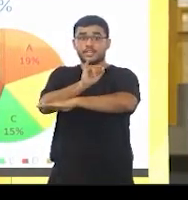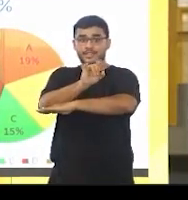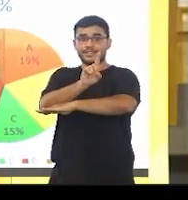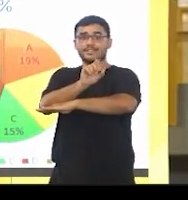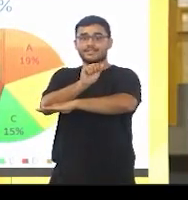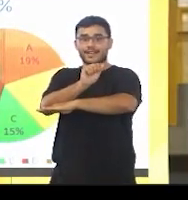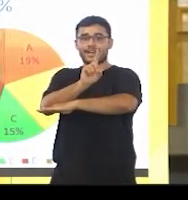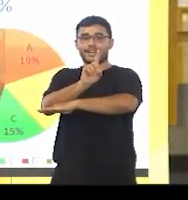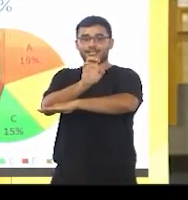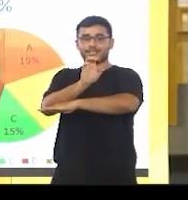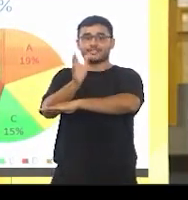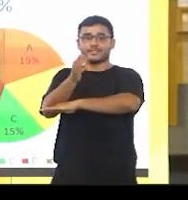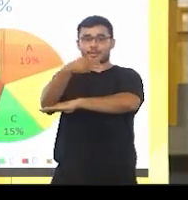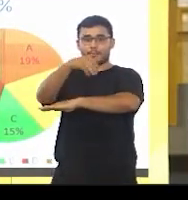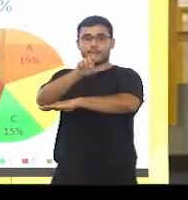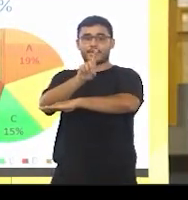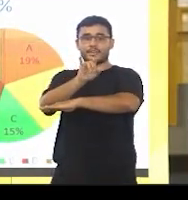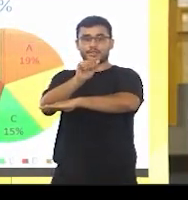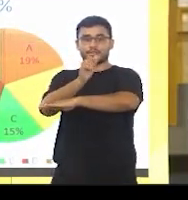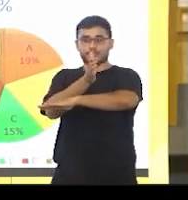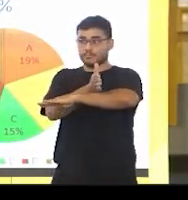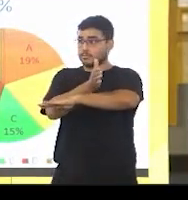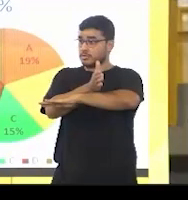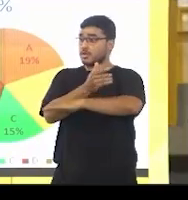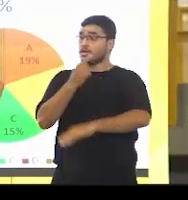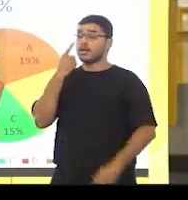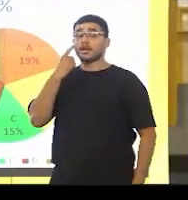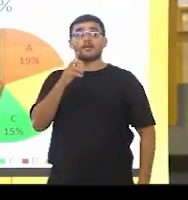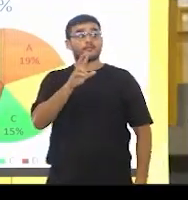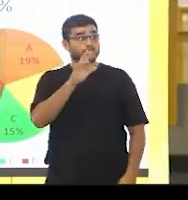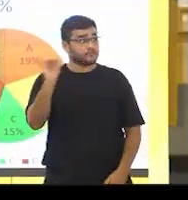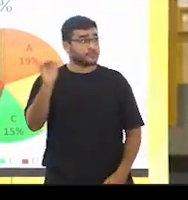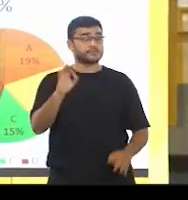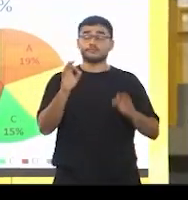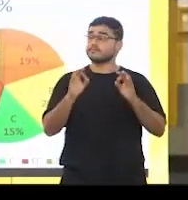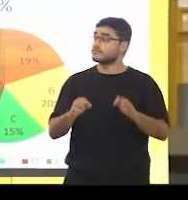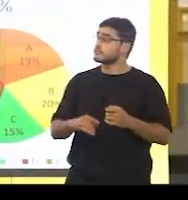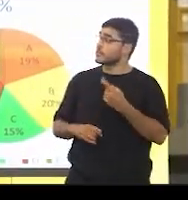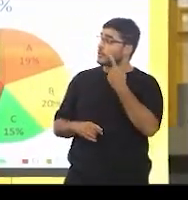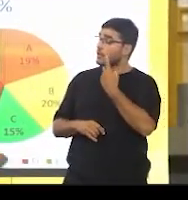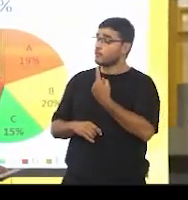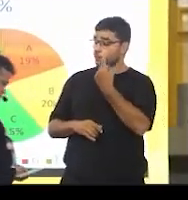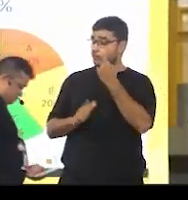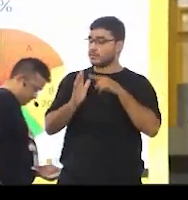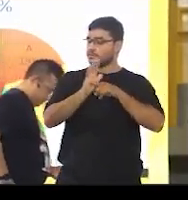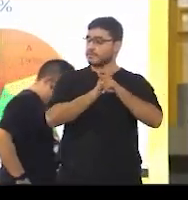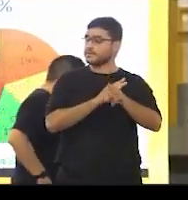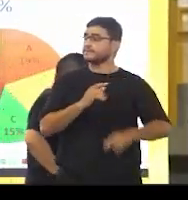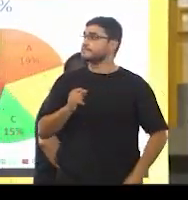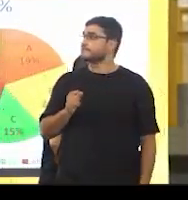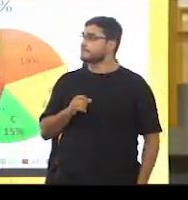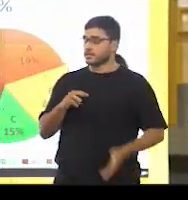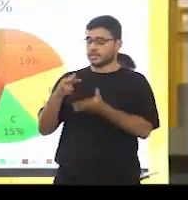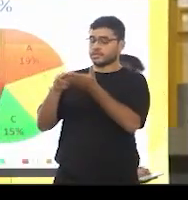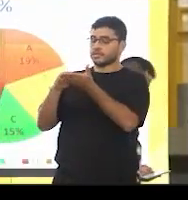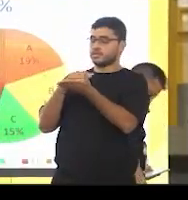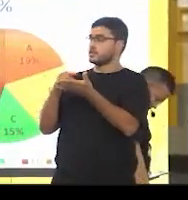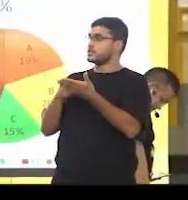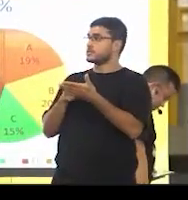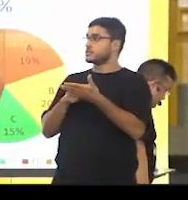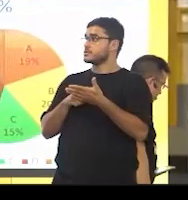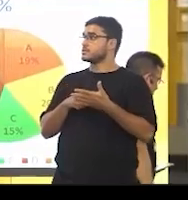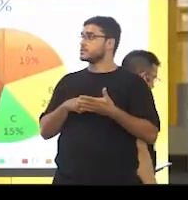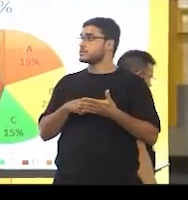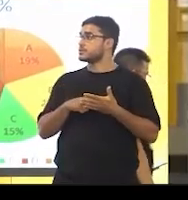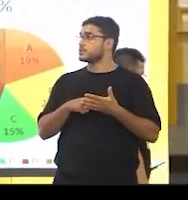Uma dessas questões, a segunda na verdade, nós vamos resolver agora. Aí o menino disse assim, professor, vi